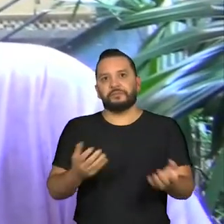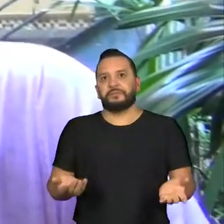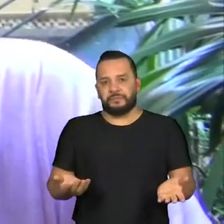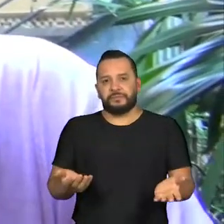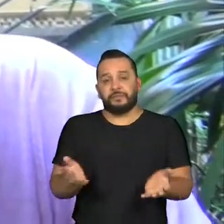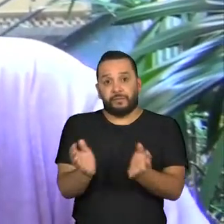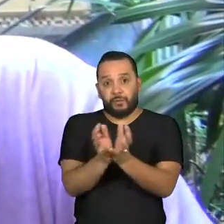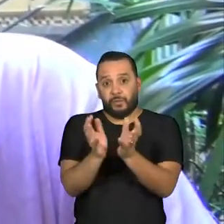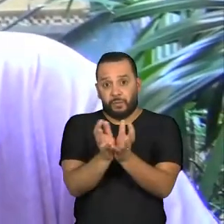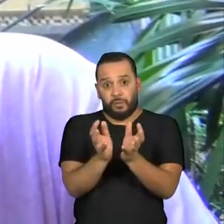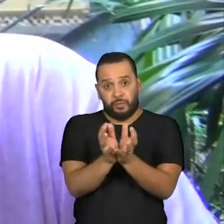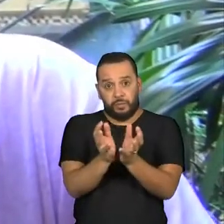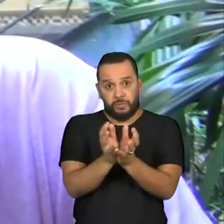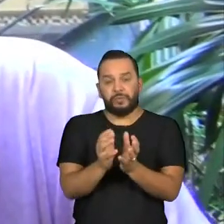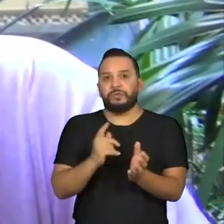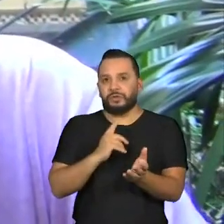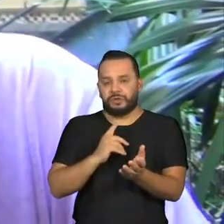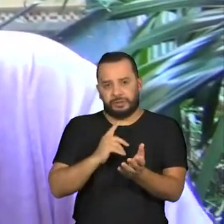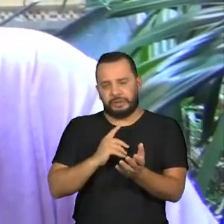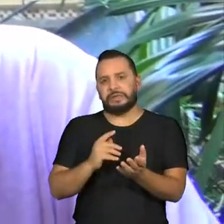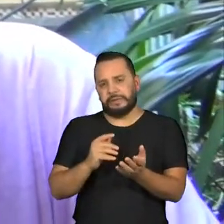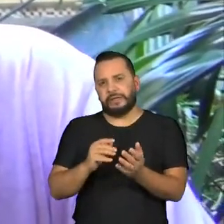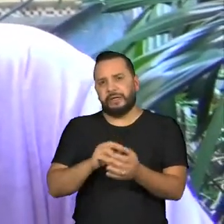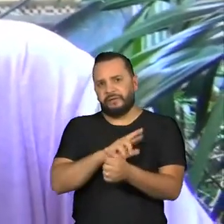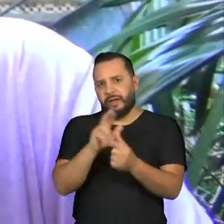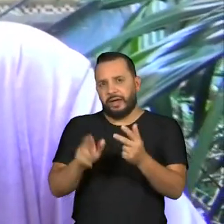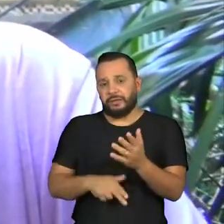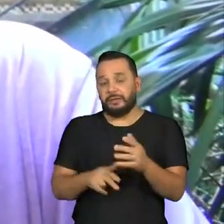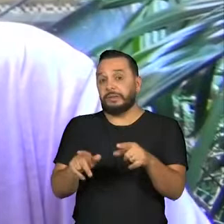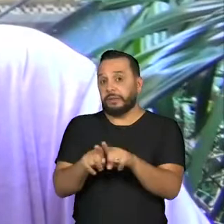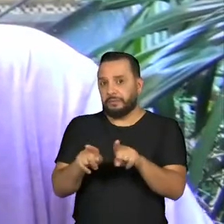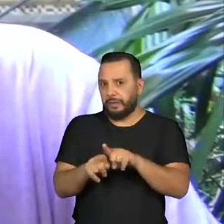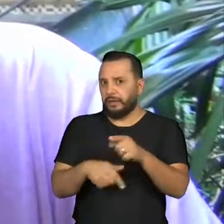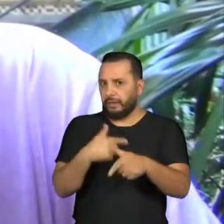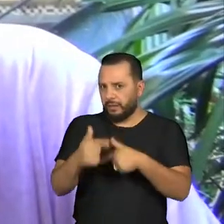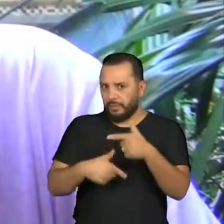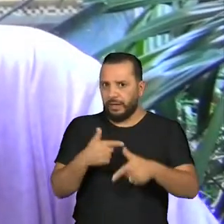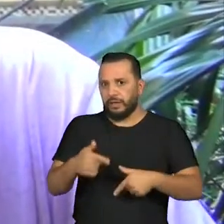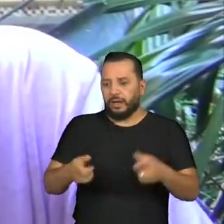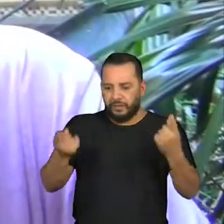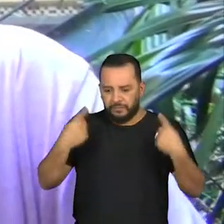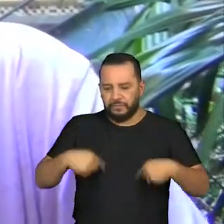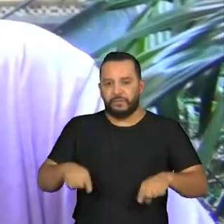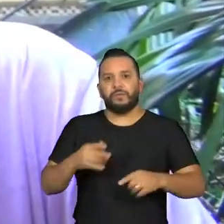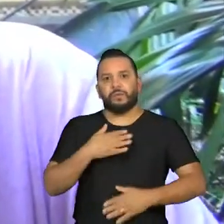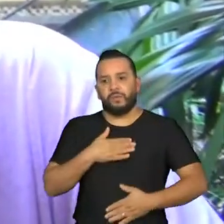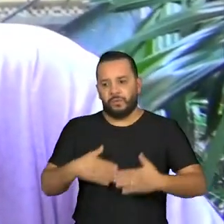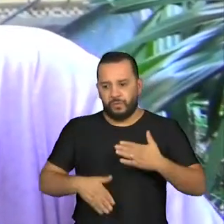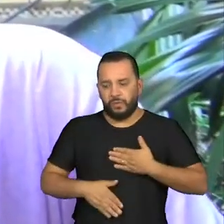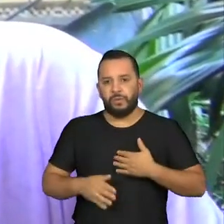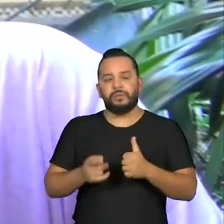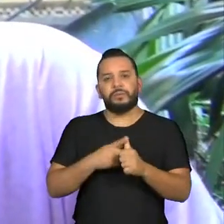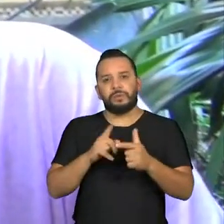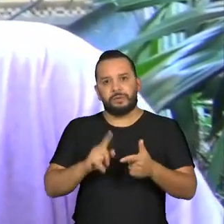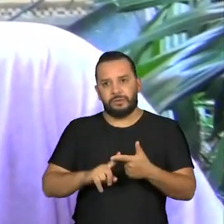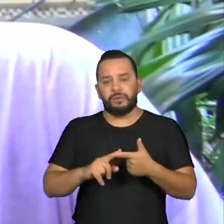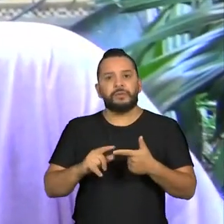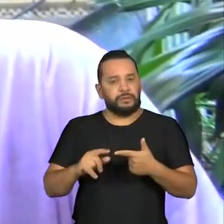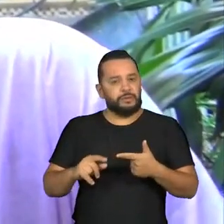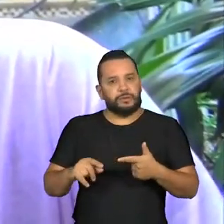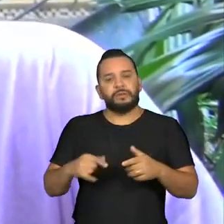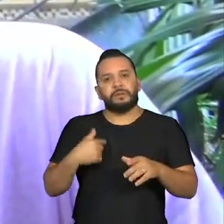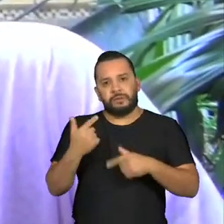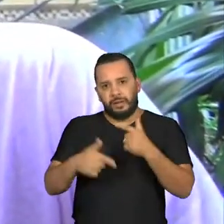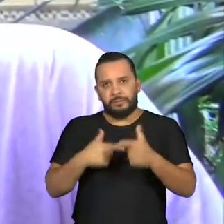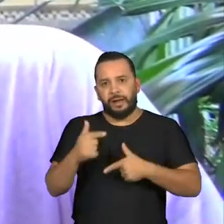era um grupo que, além de fazer isso tudo, a gente trabalhava muito fisicamente, vocalmente, a gente tinha um trabalho